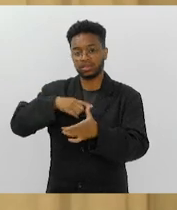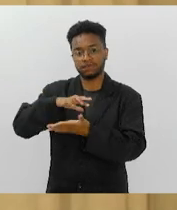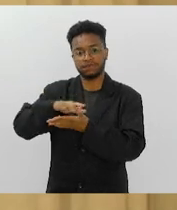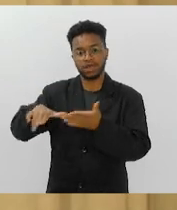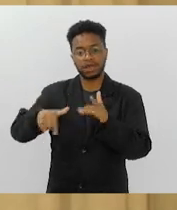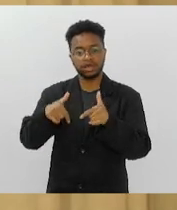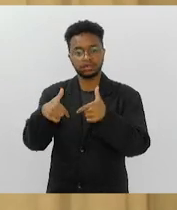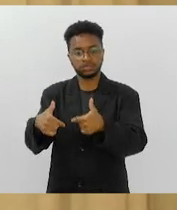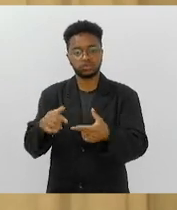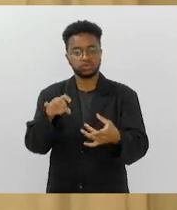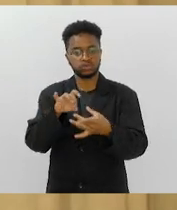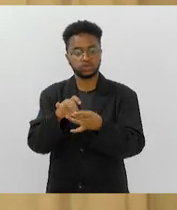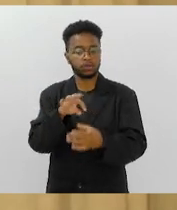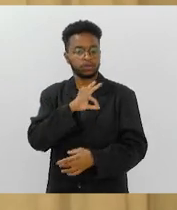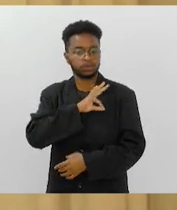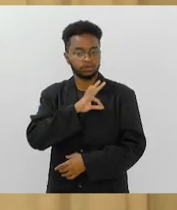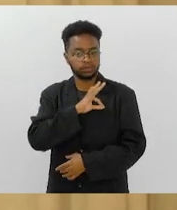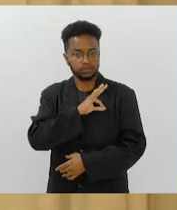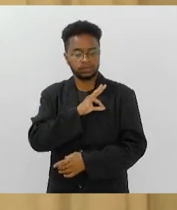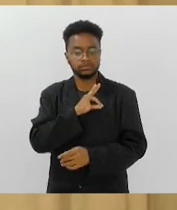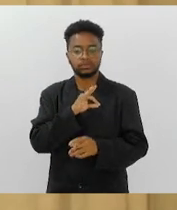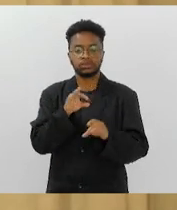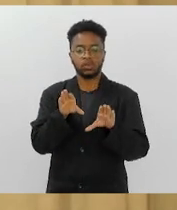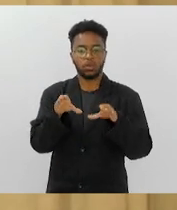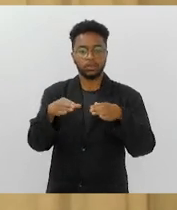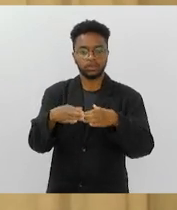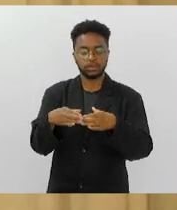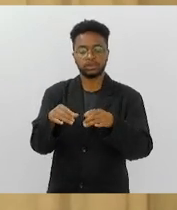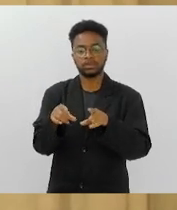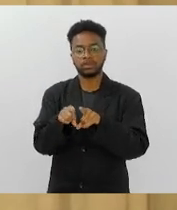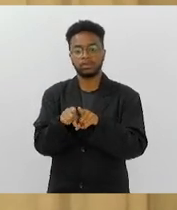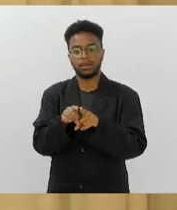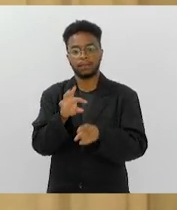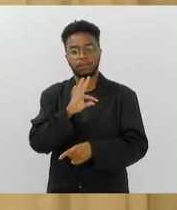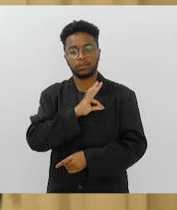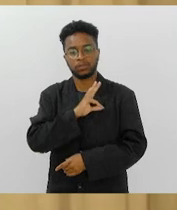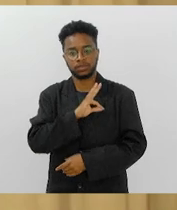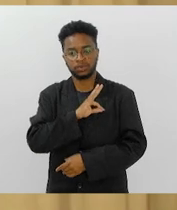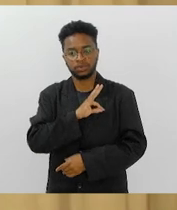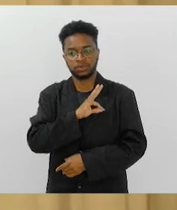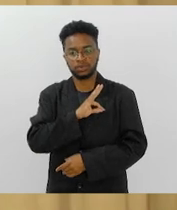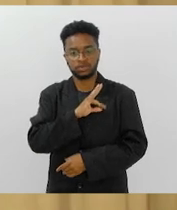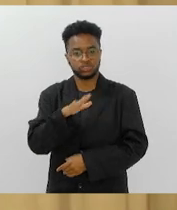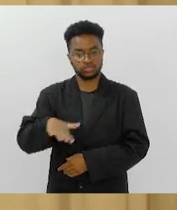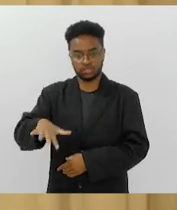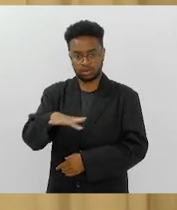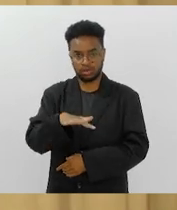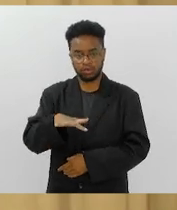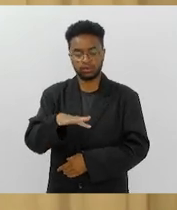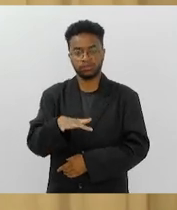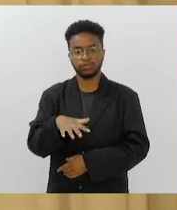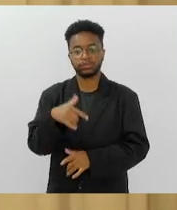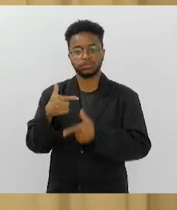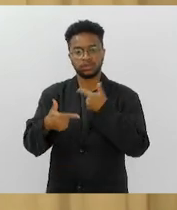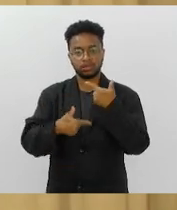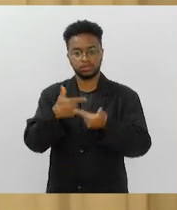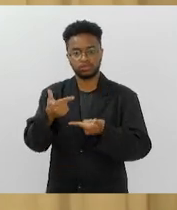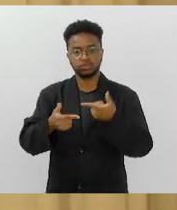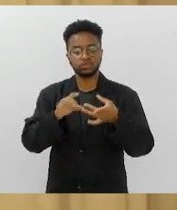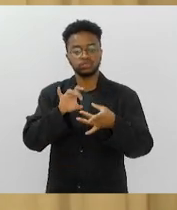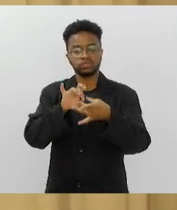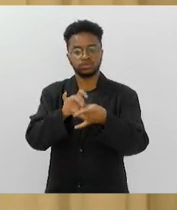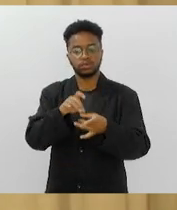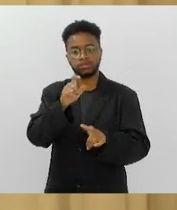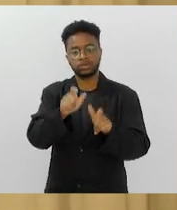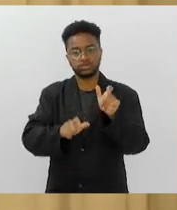de aproximação, polícia comunitária e polícia comunitária de forma geral, trabalhando com todo o público vítima